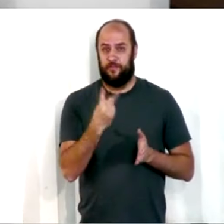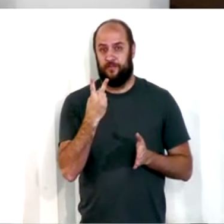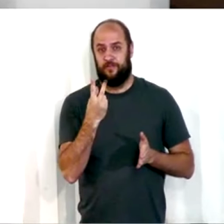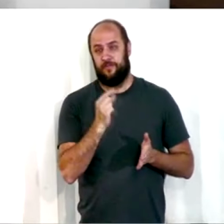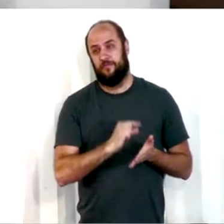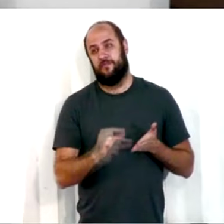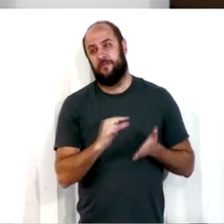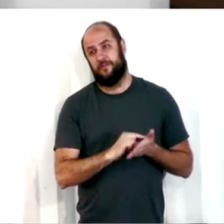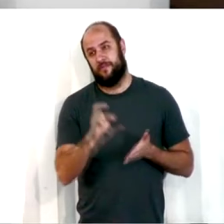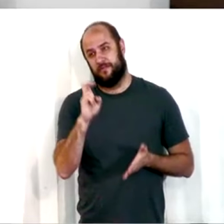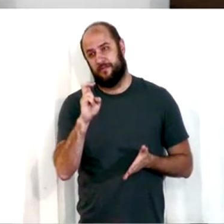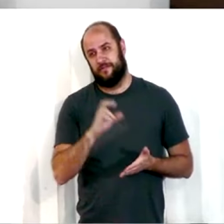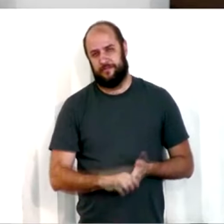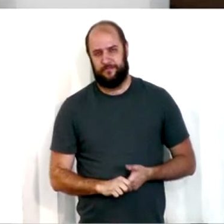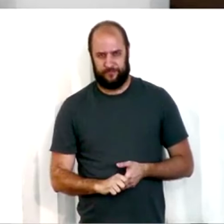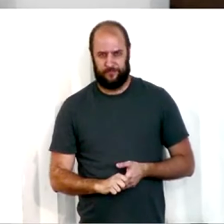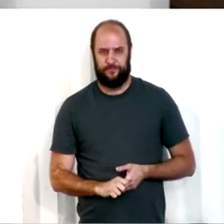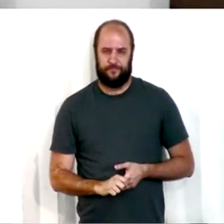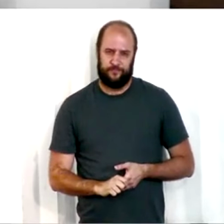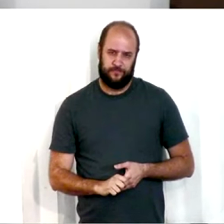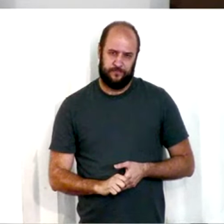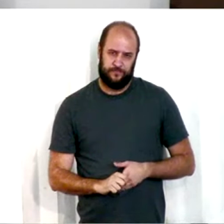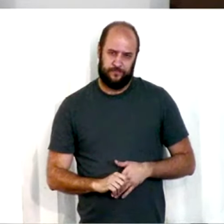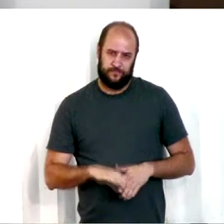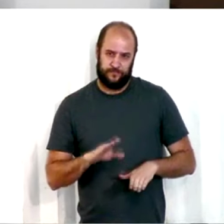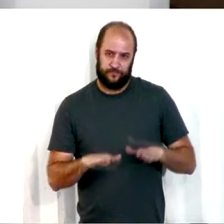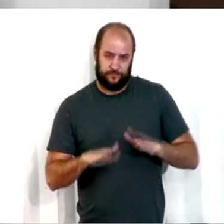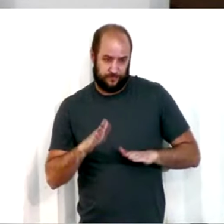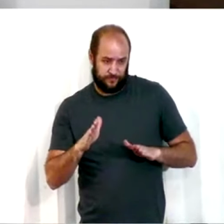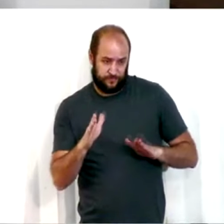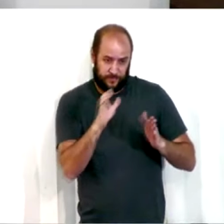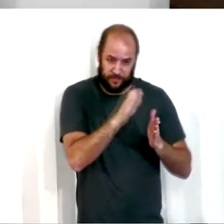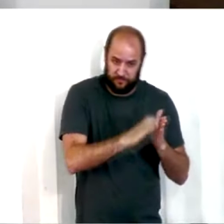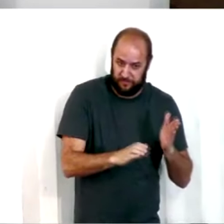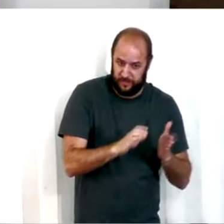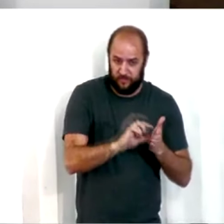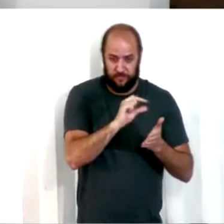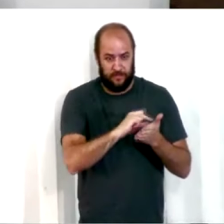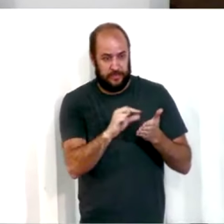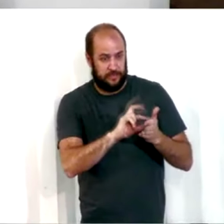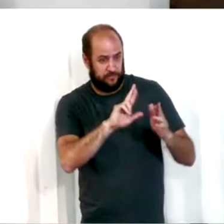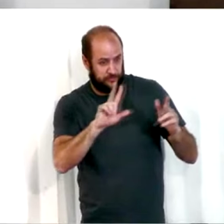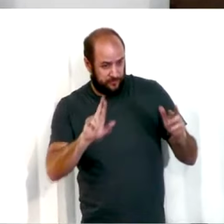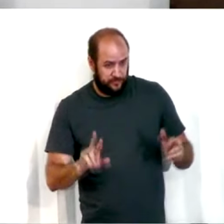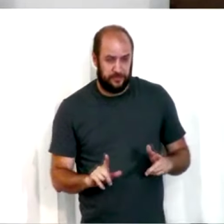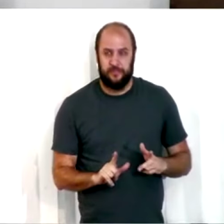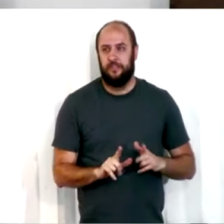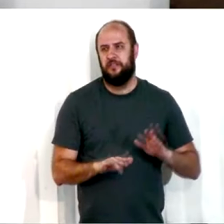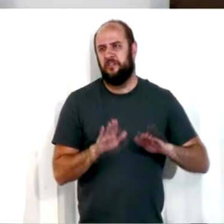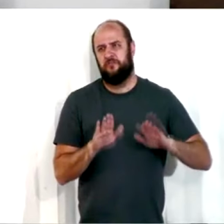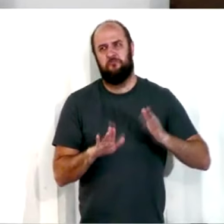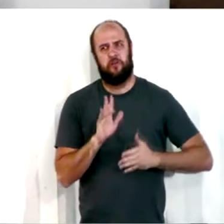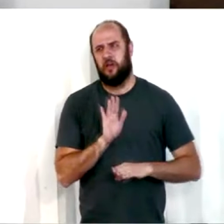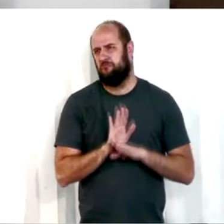verso 5. Às vezes as divisões de capítulos e versículos na Bíblia não nos ajudam